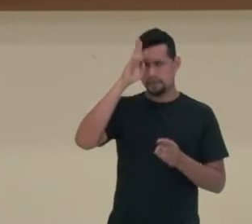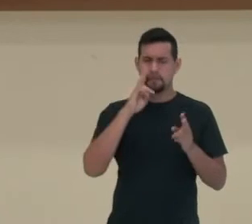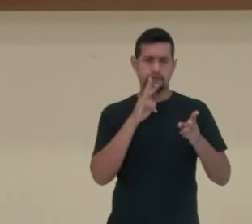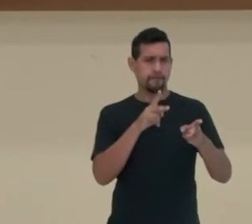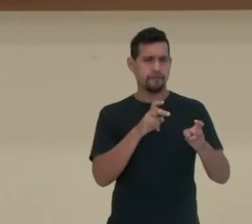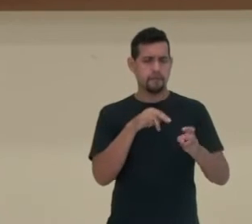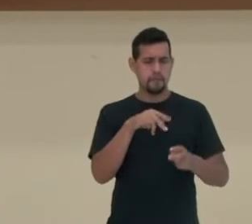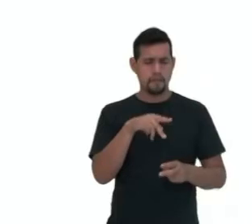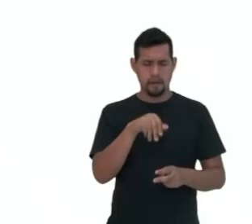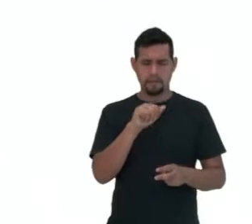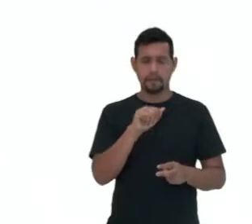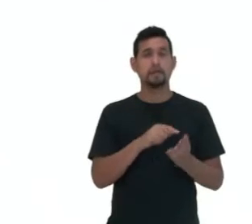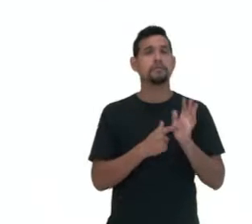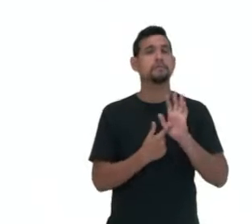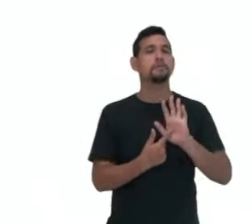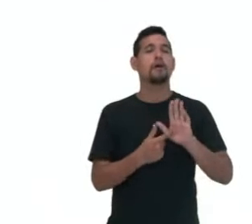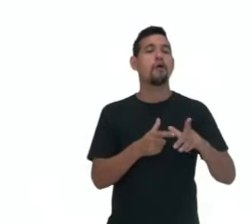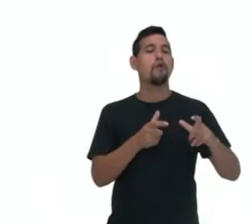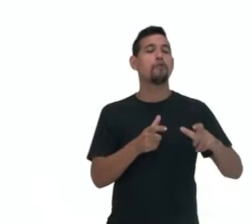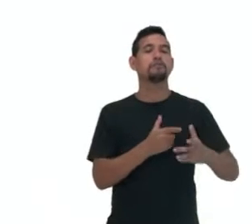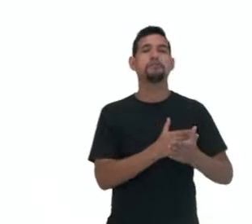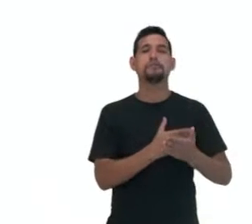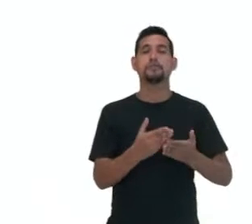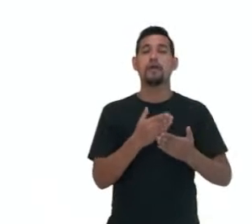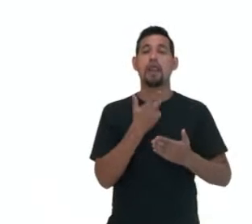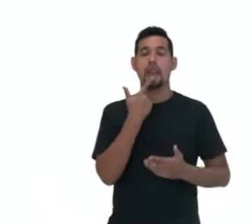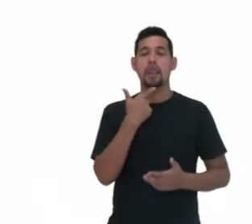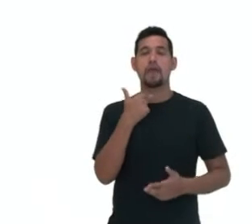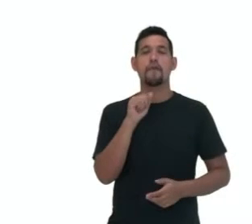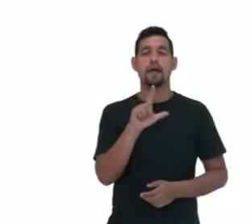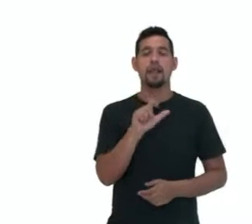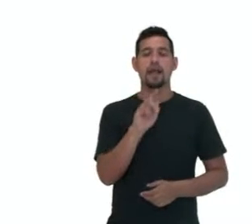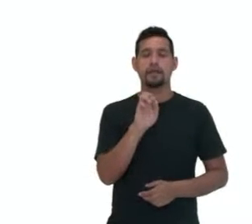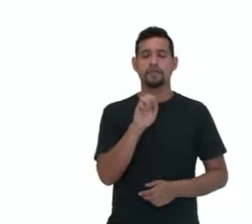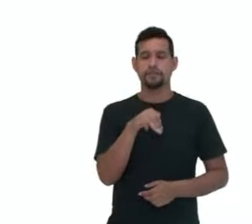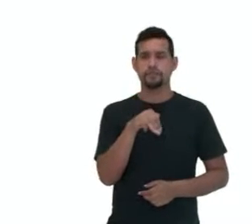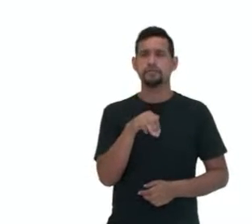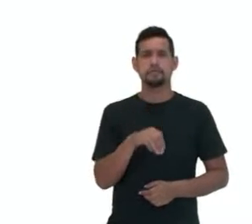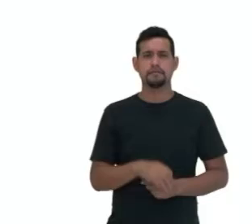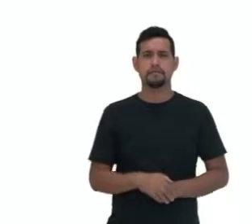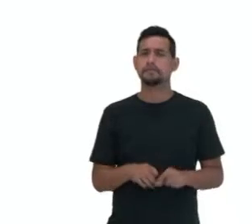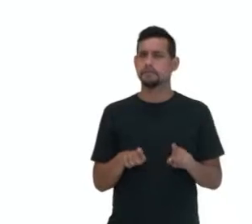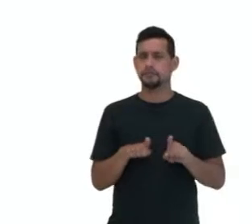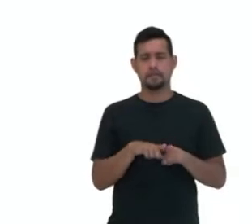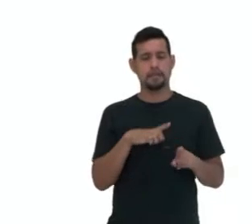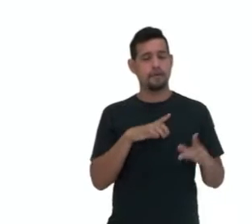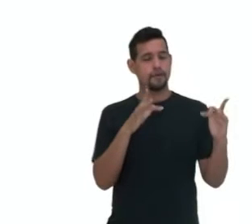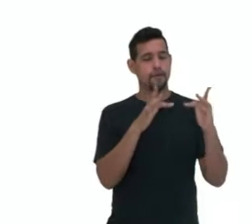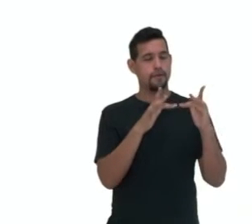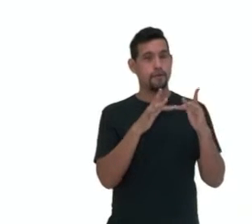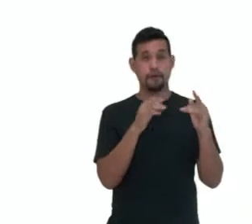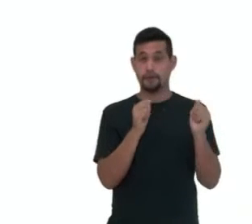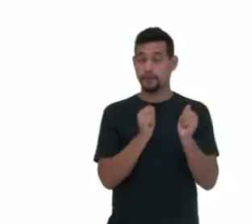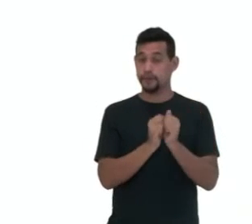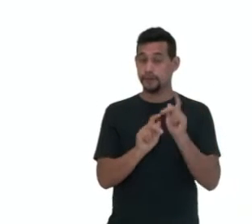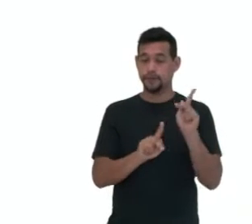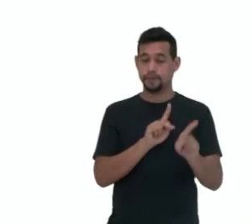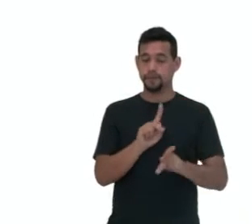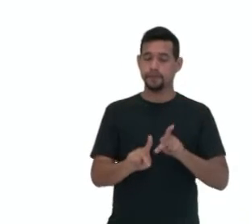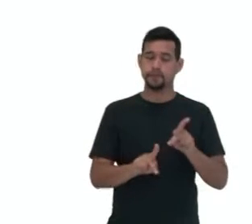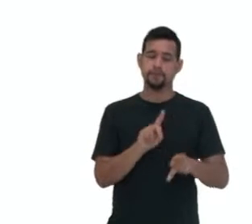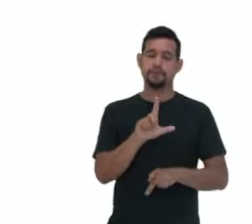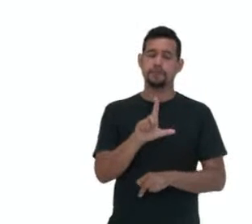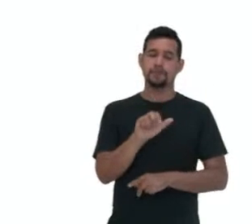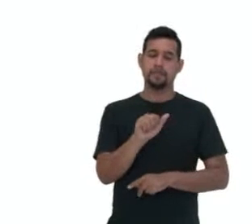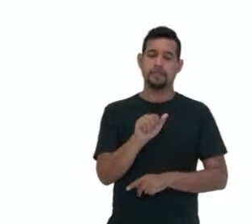mapa, indicando a região onde surgiu o latim. Inclusive, daí está relacionado aos latinos, né, um